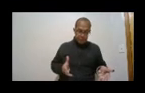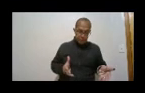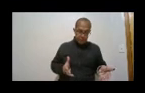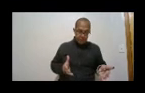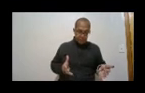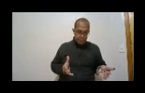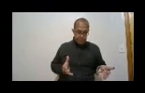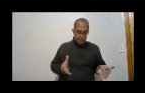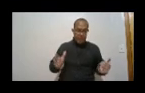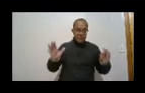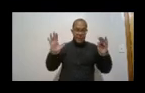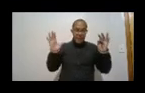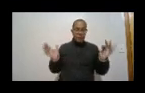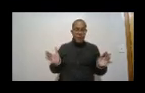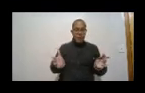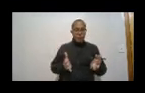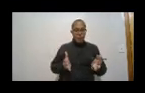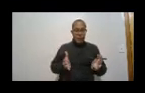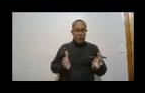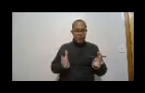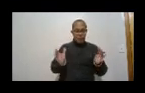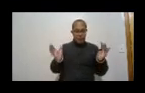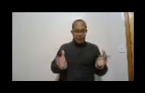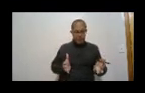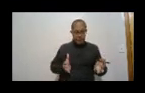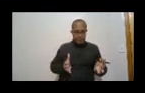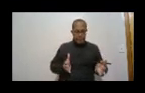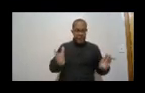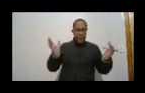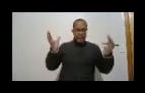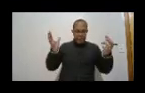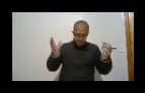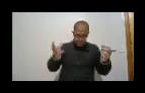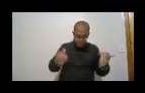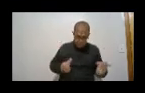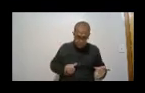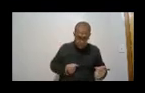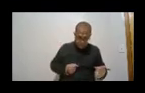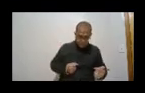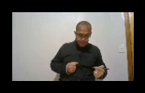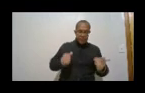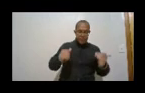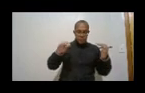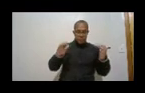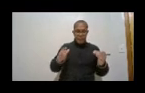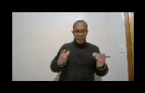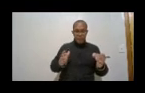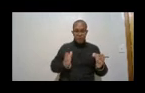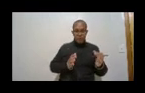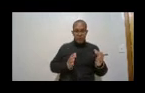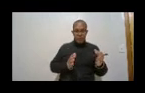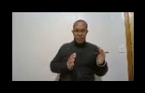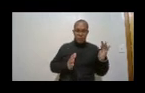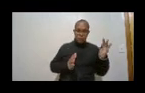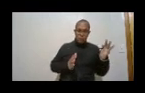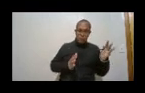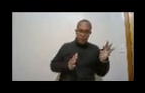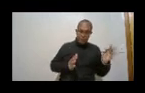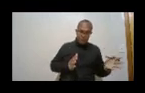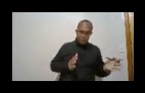A fase 1, certo? A ideia qual é do metabolismo? É inativar a droga, deixar essa droga